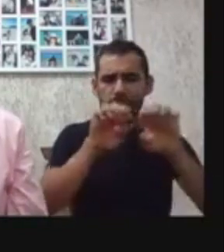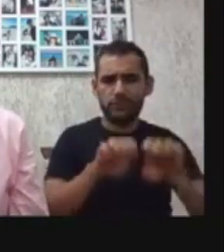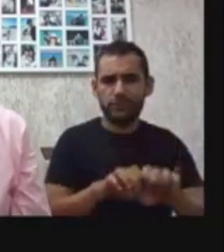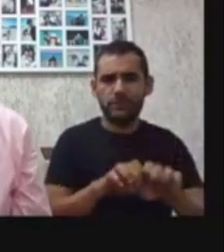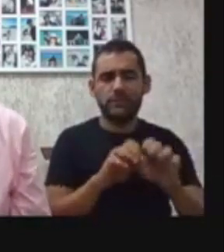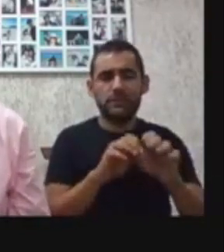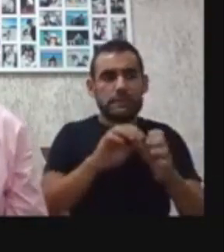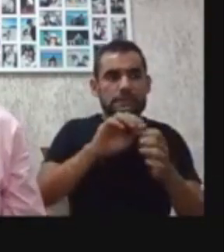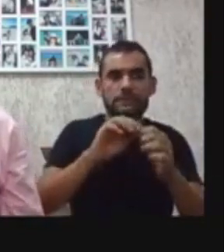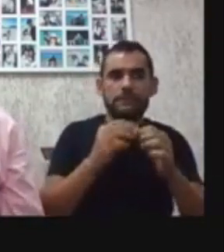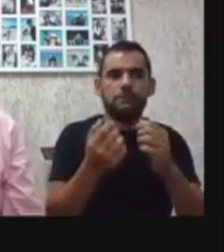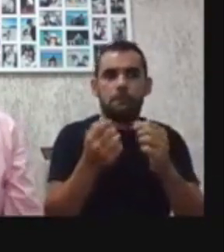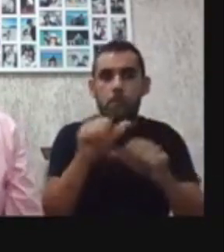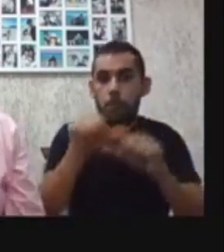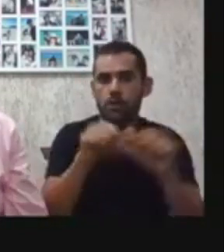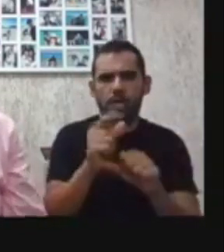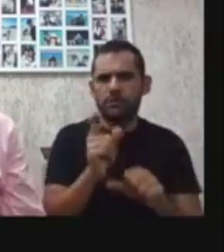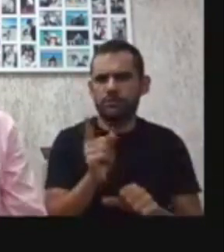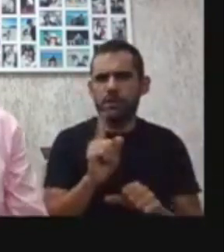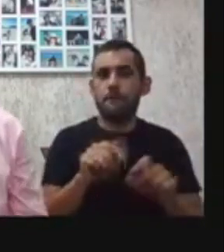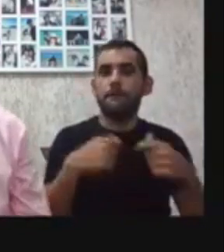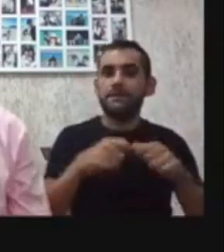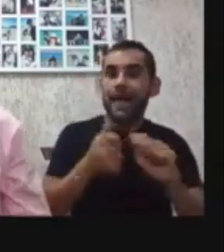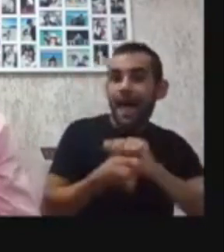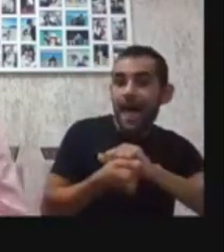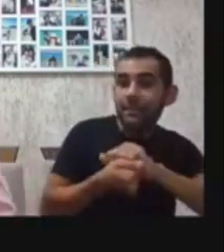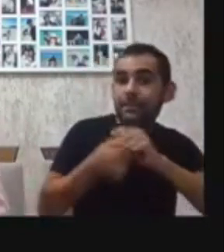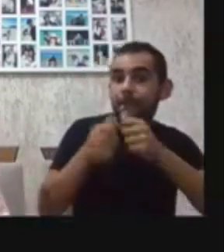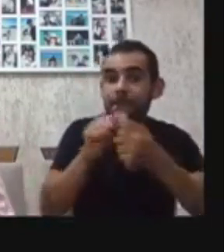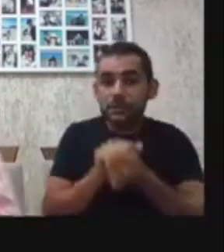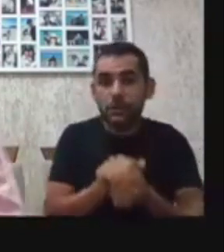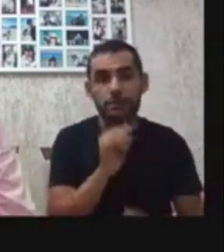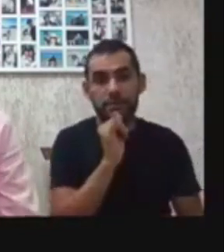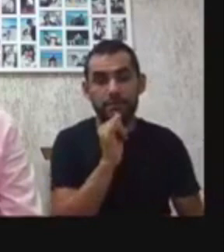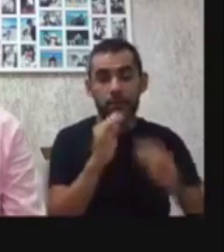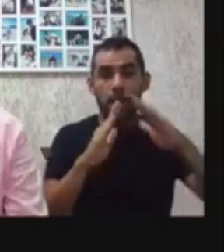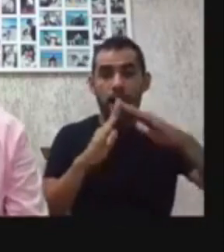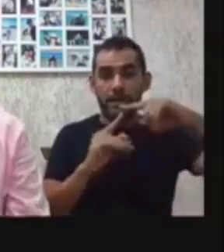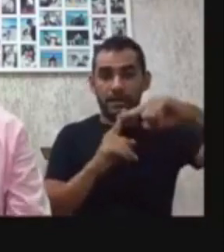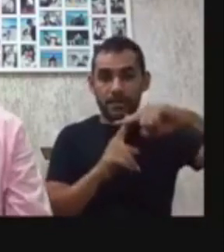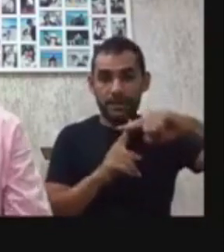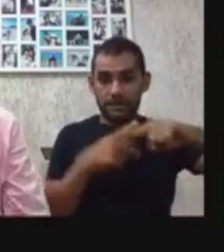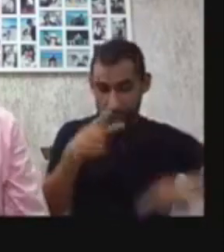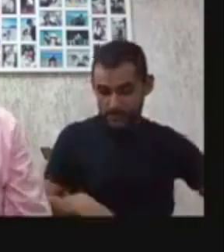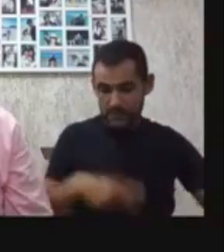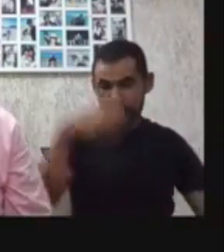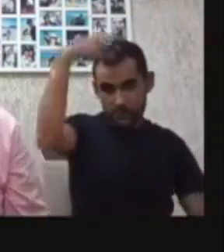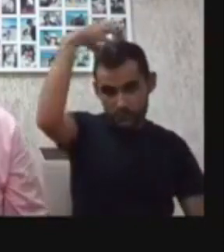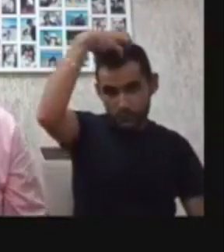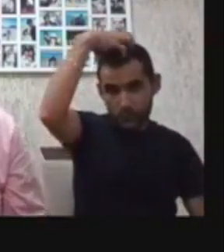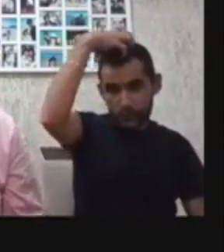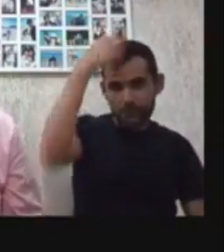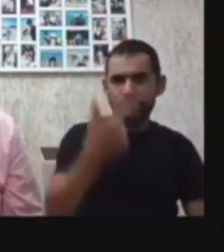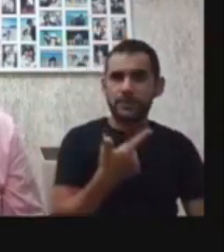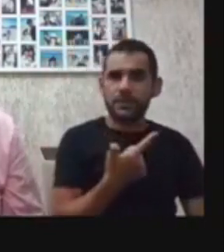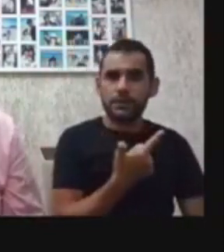fazer adaptações. Vou te dar um exemplo aqui, então. As igrejas de São João del Rei, de 200 anos aí, mais de 200